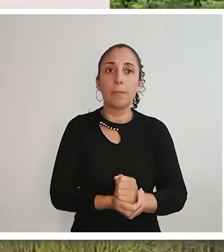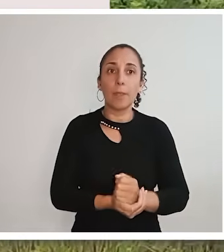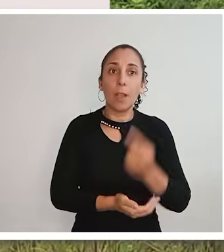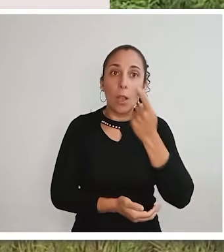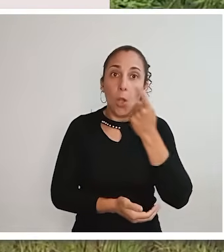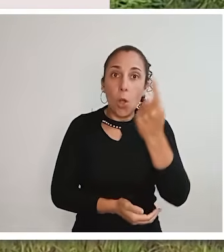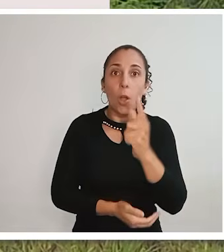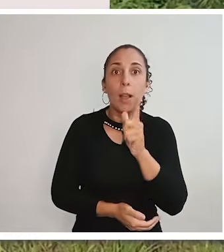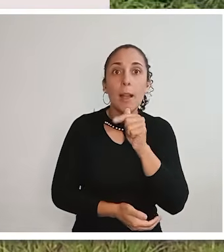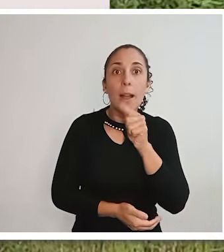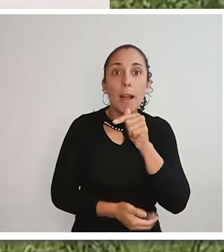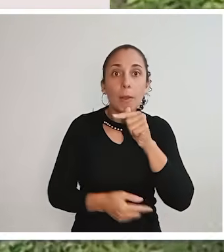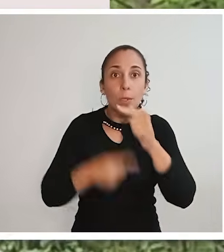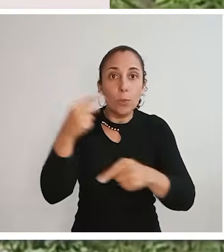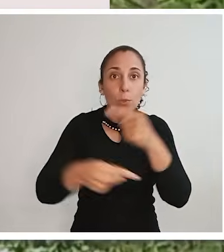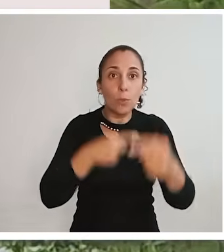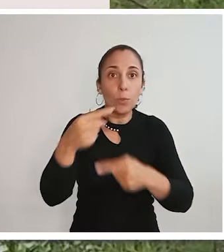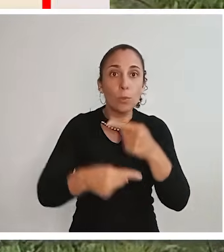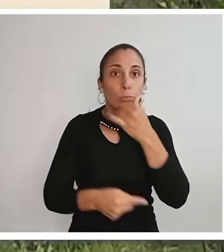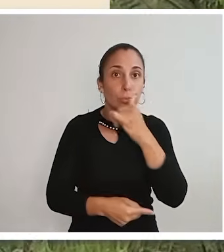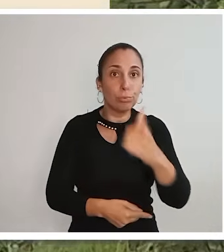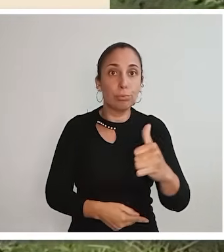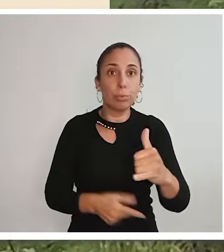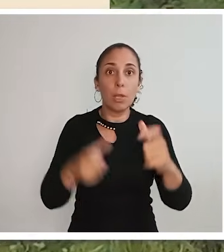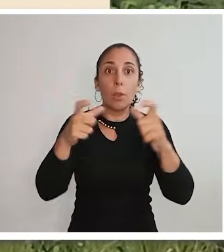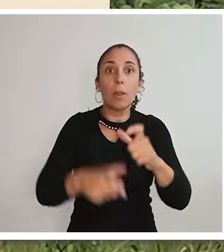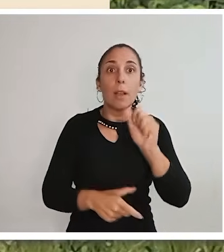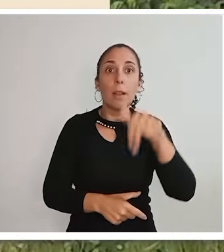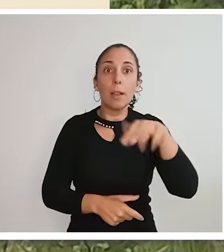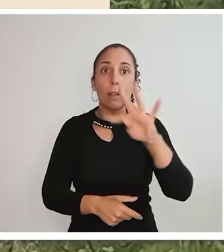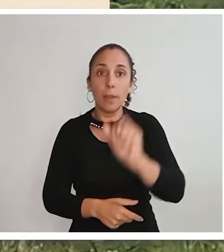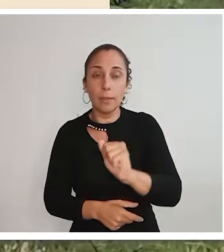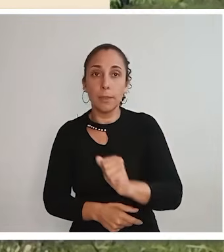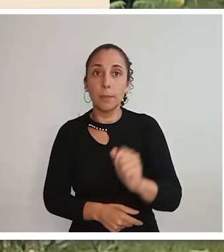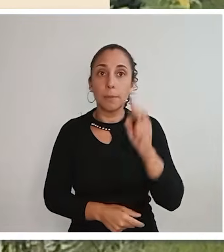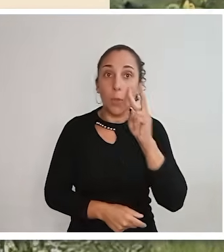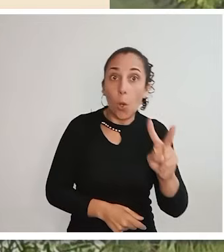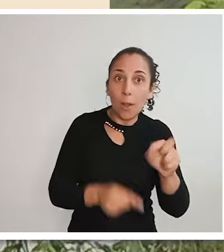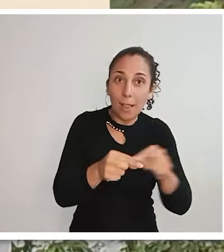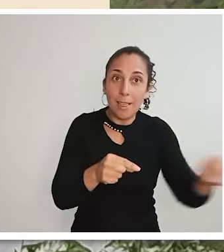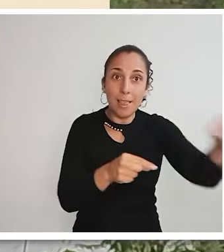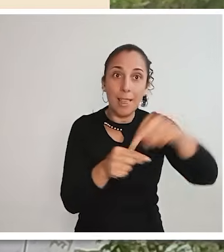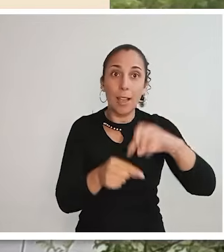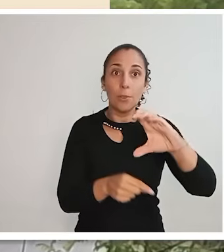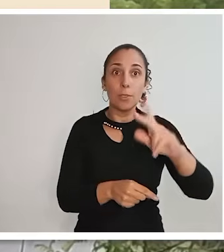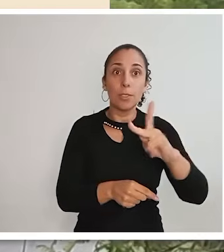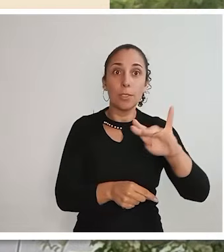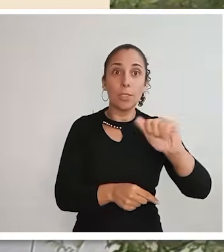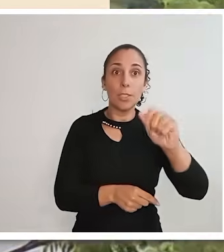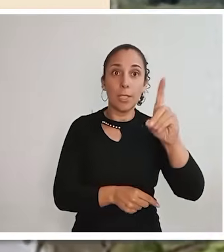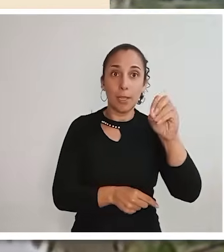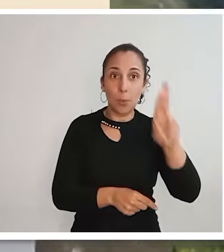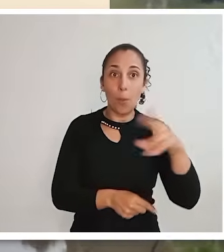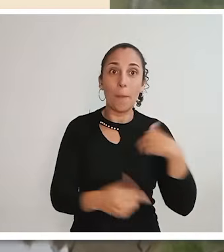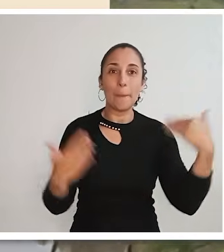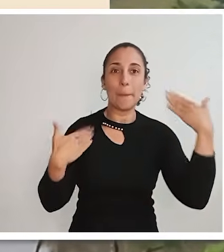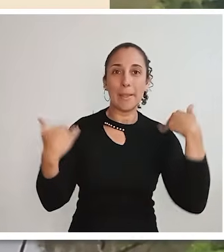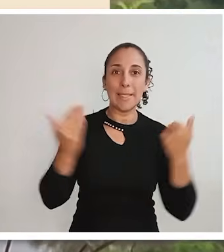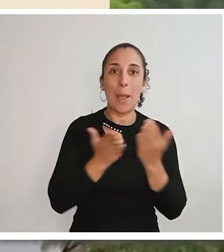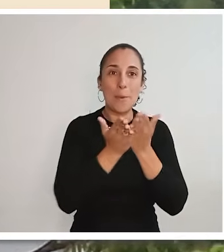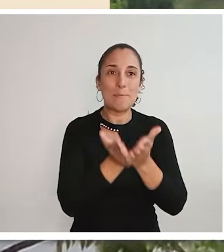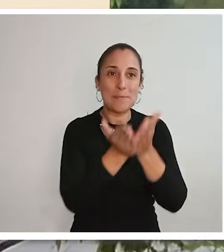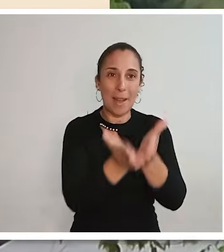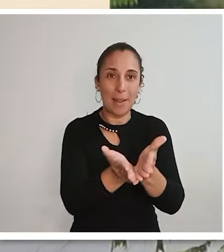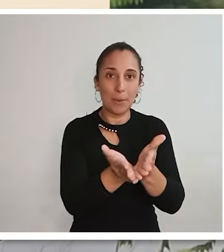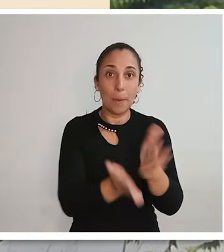divisa dos dois municípios. Agora marca aí a usina de Anta. Marca também o Lago Chiador, que foi aquele lago que eu fiz que eu